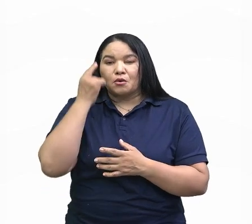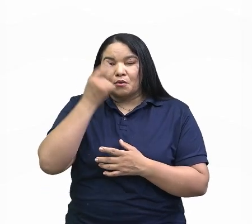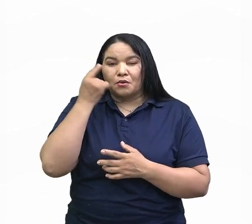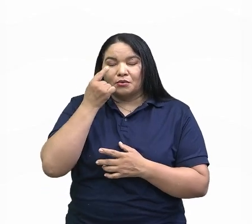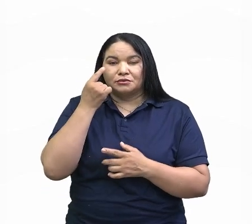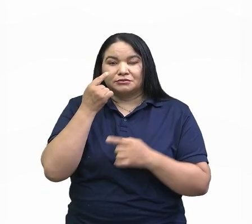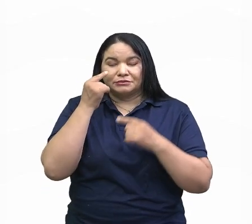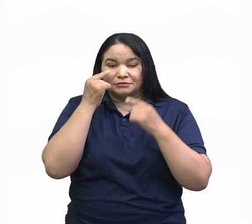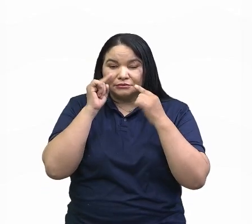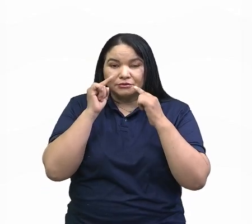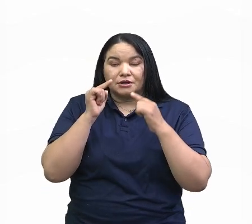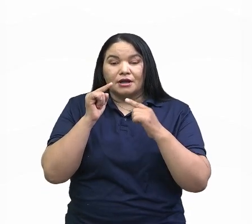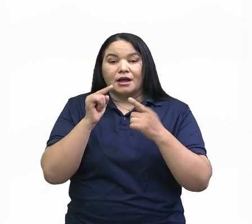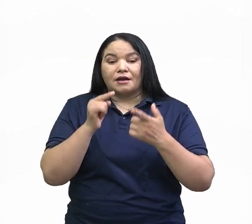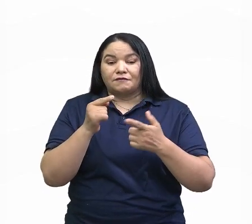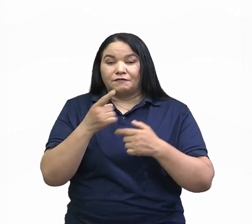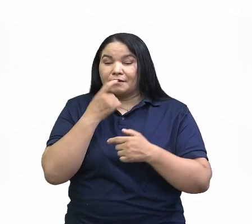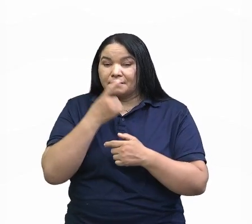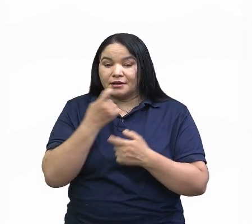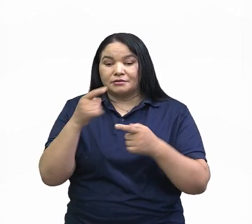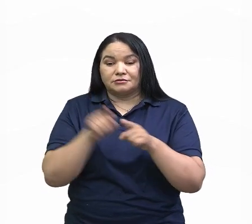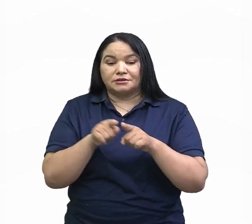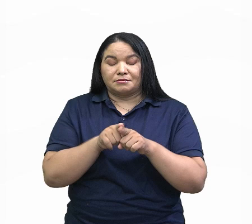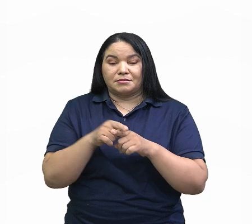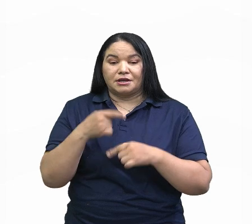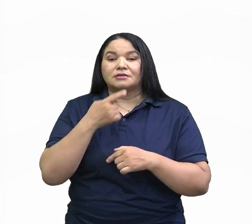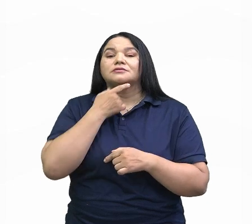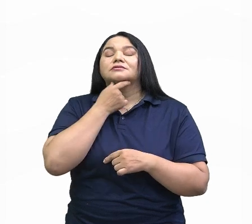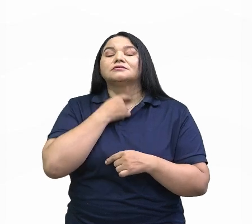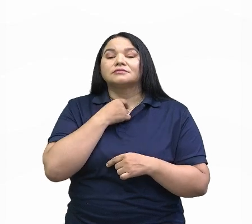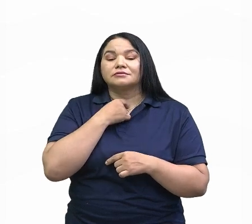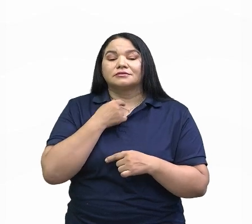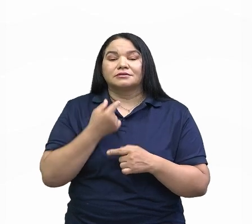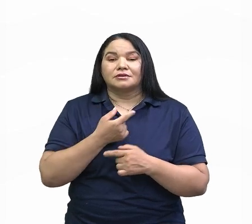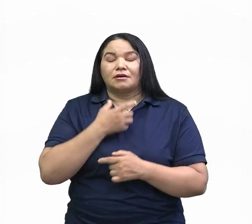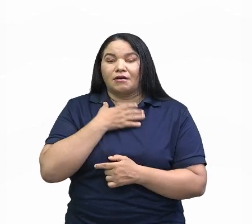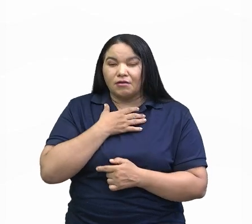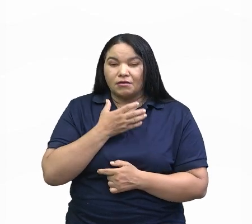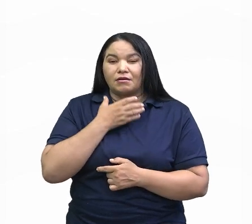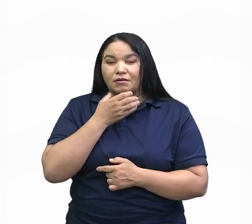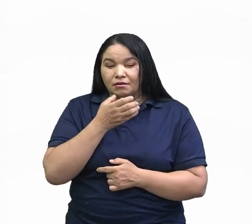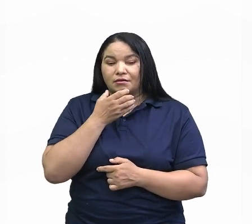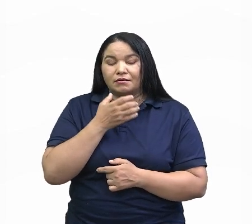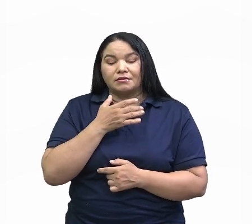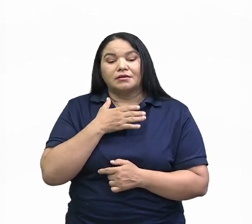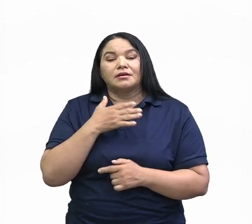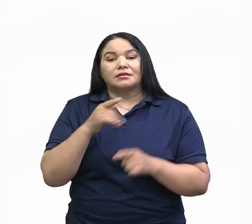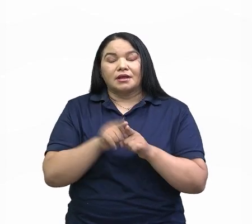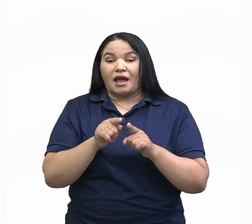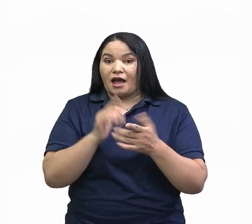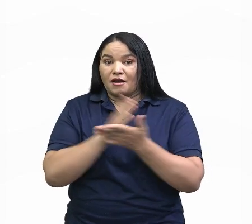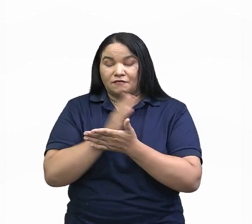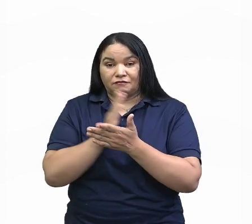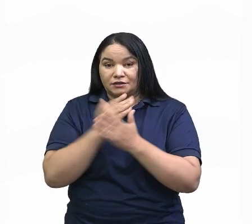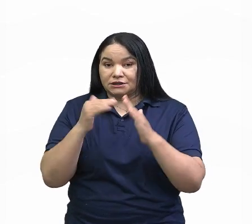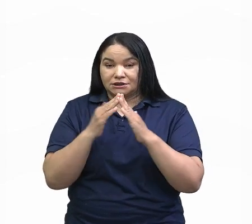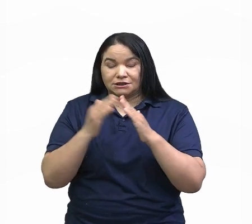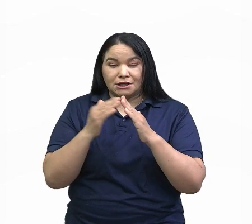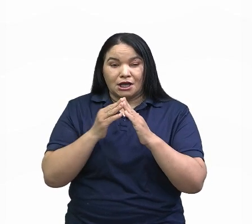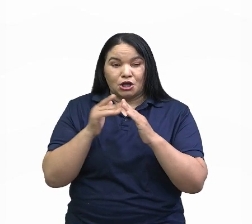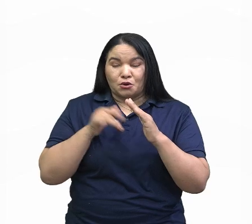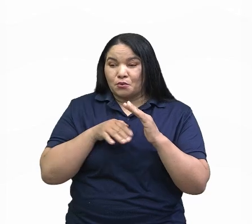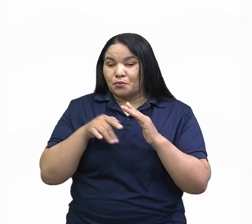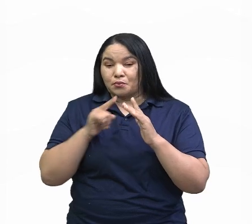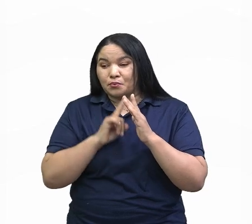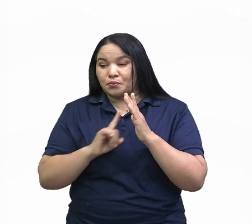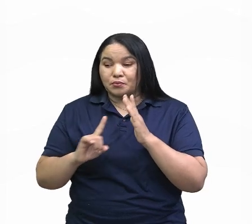e nas vias aéreas, gerando tosse seca, né? Às vezes a gente sai ali de casa e o ar está um